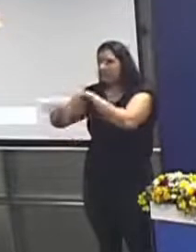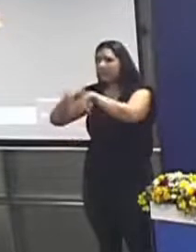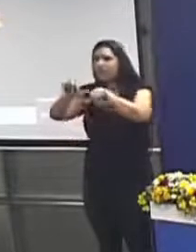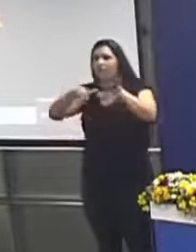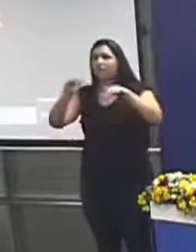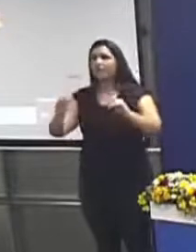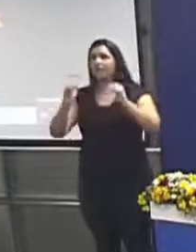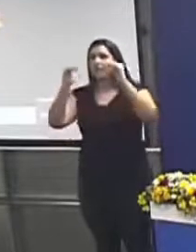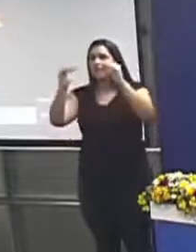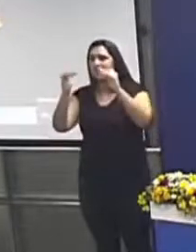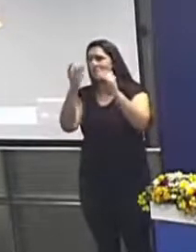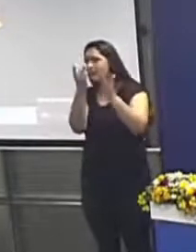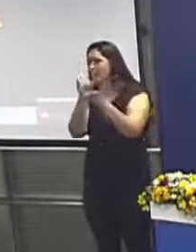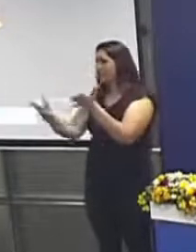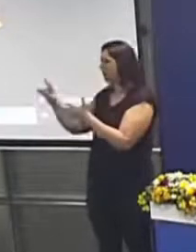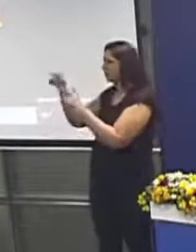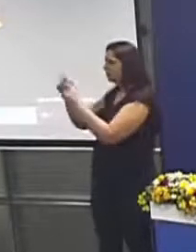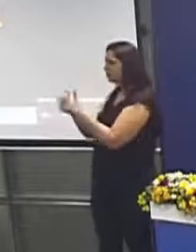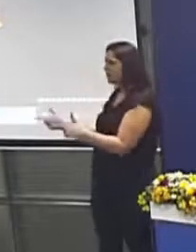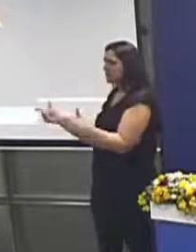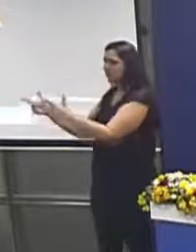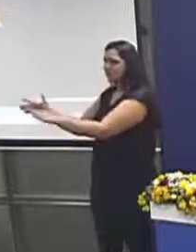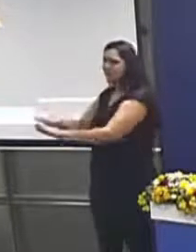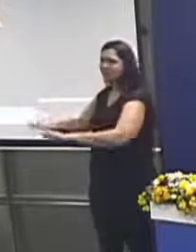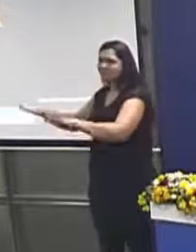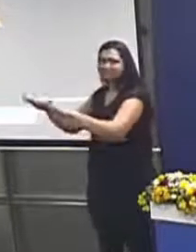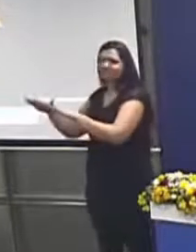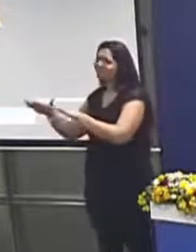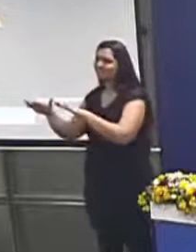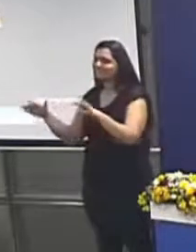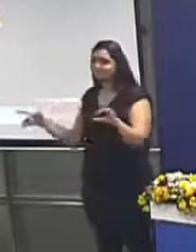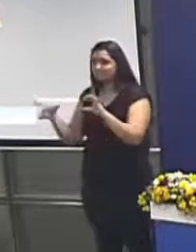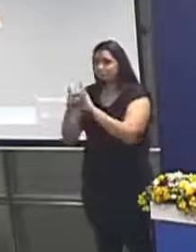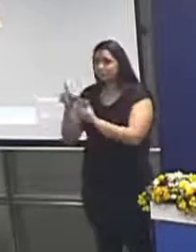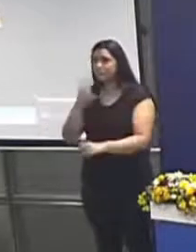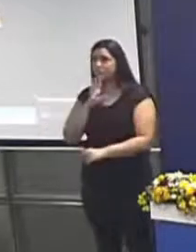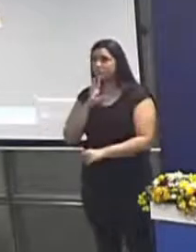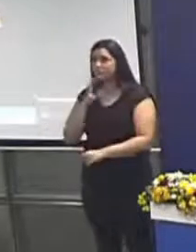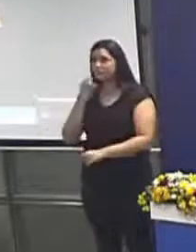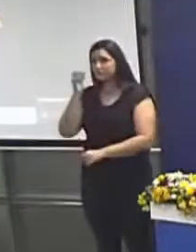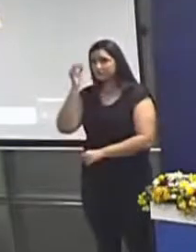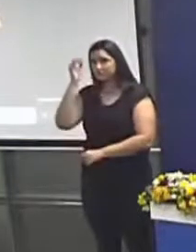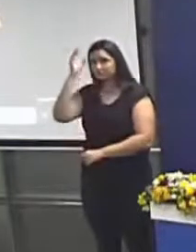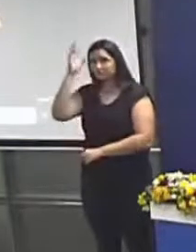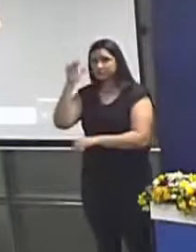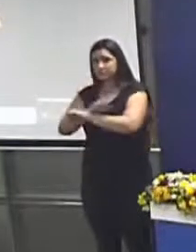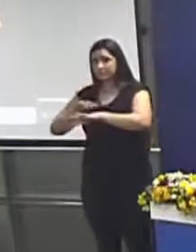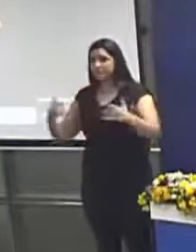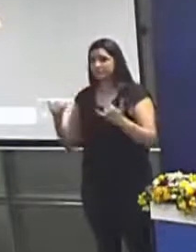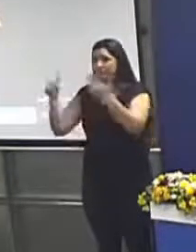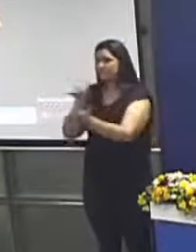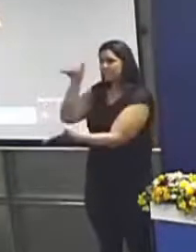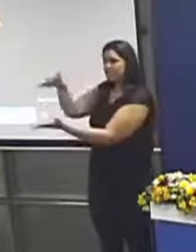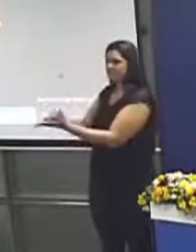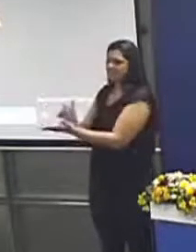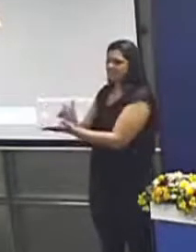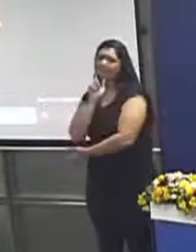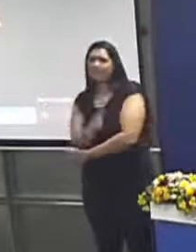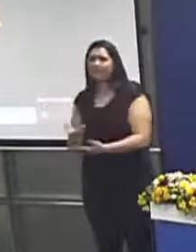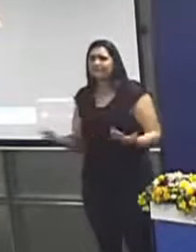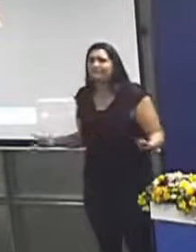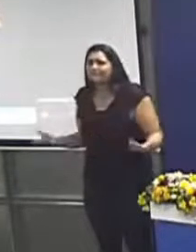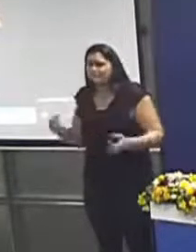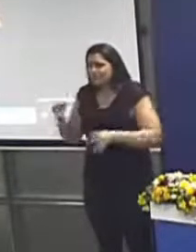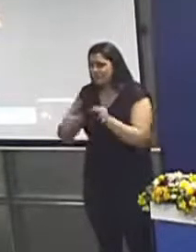burguesia para odiar os pobres, para não aceitar dividir conhecimento, lotar aeroporto, que povo nojento, em nome